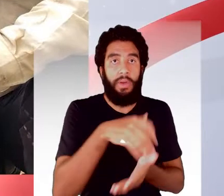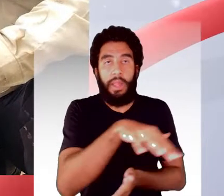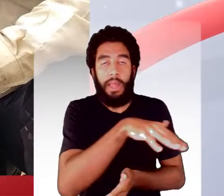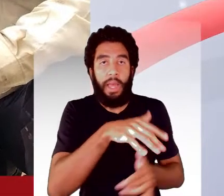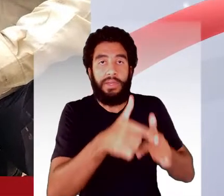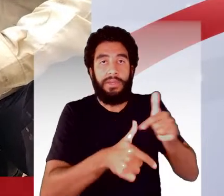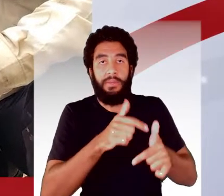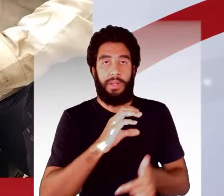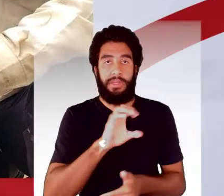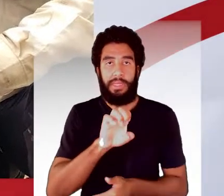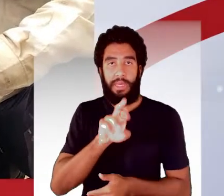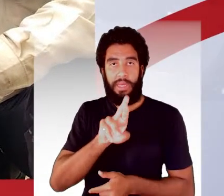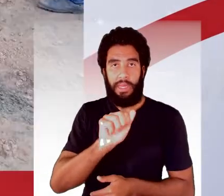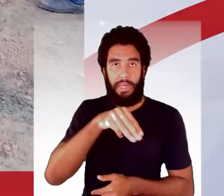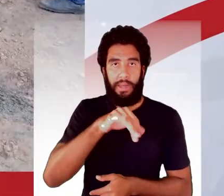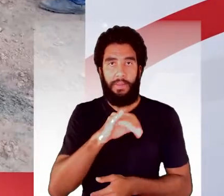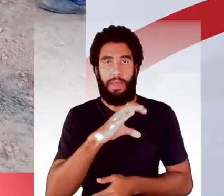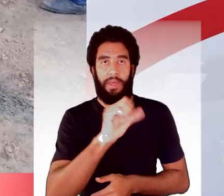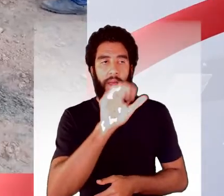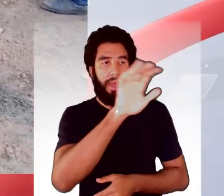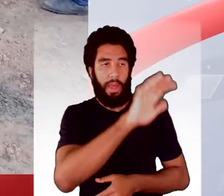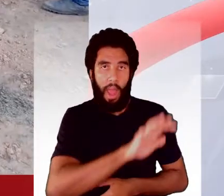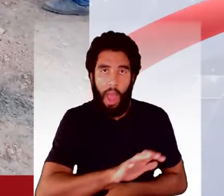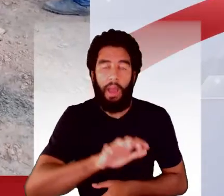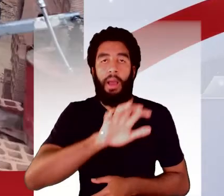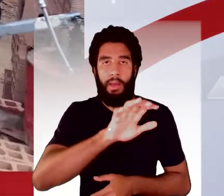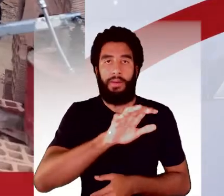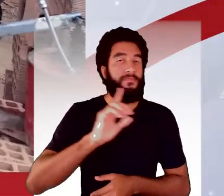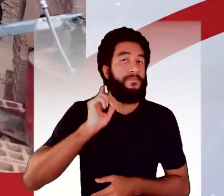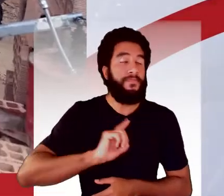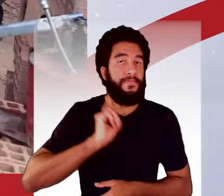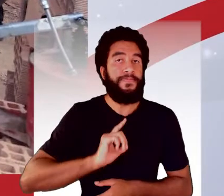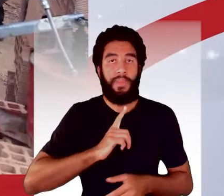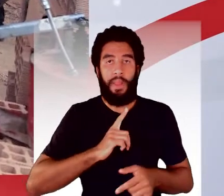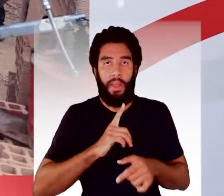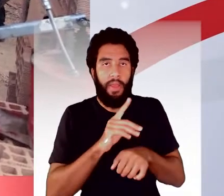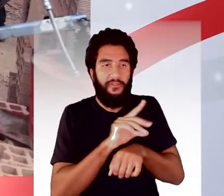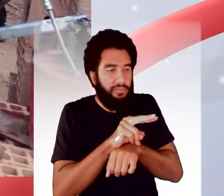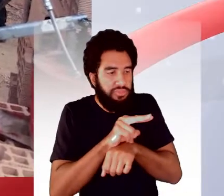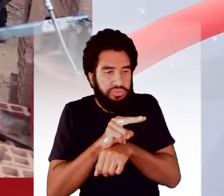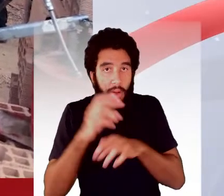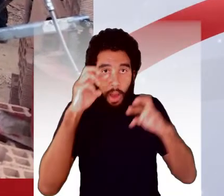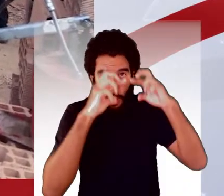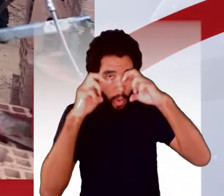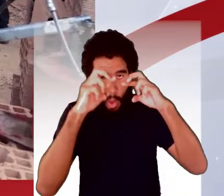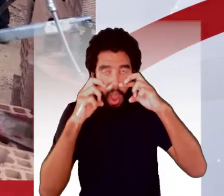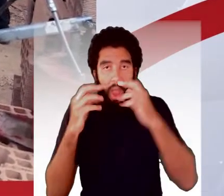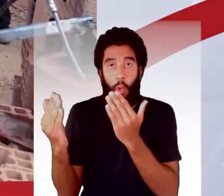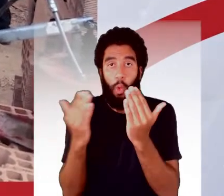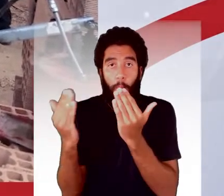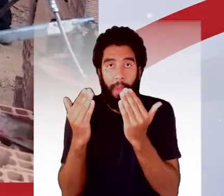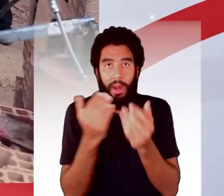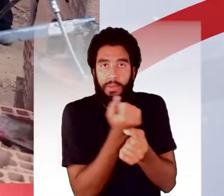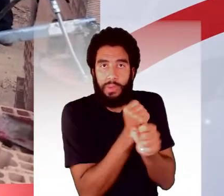de cerâmica na cidade de Pirapora e na região de Curvelo, em janeiro, durante a maior operação conjunta de